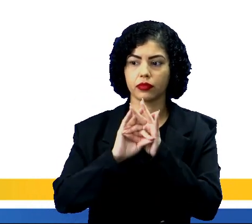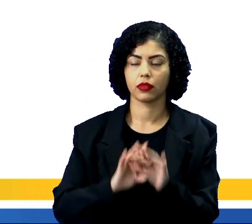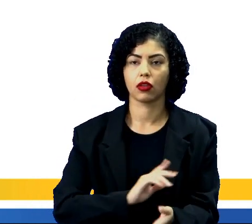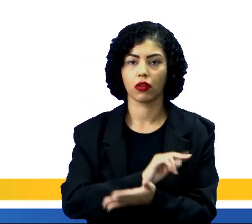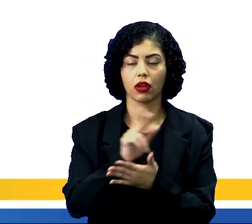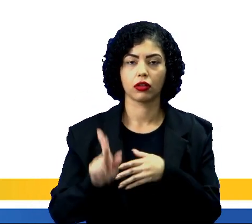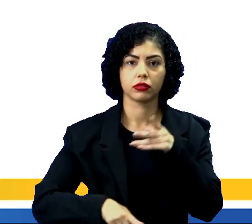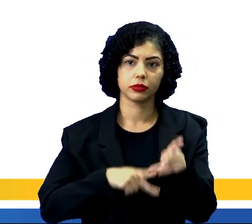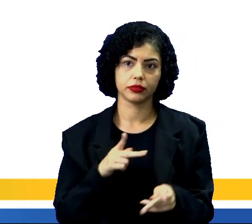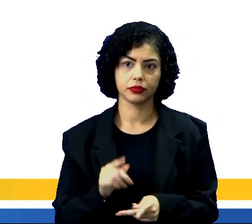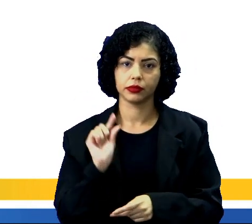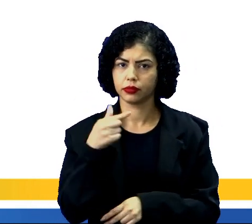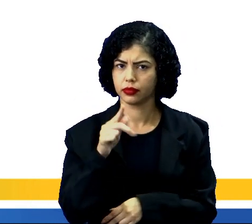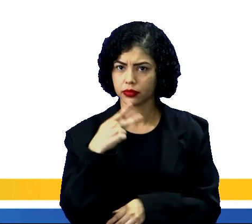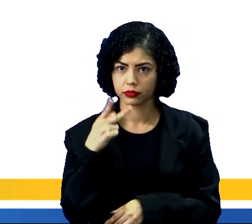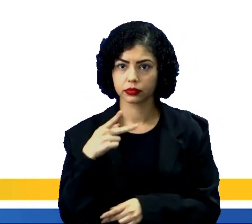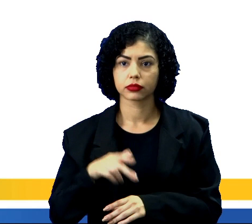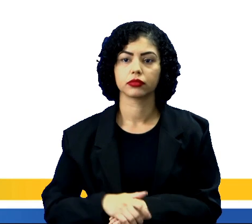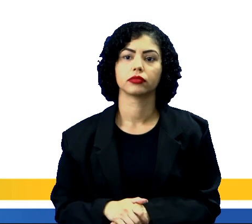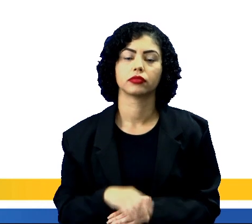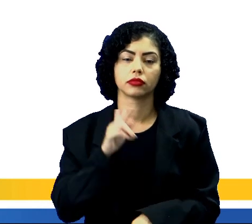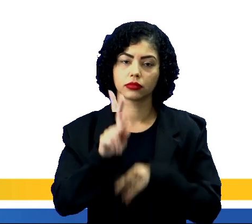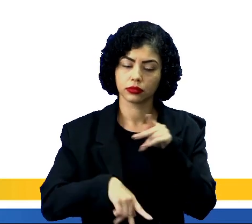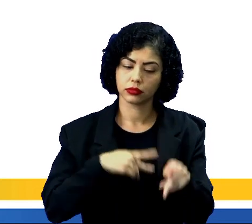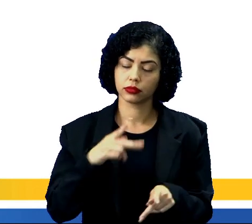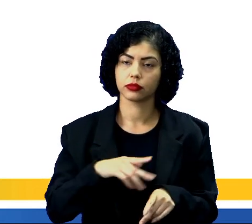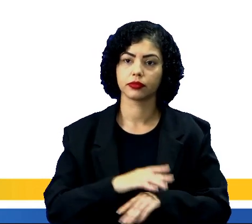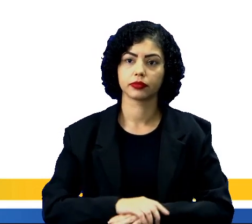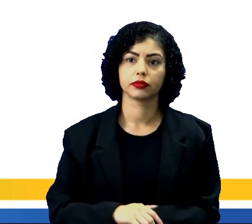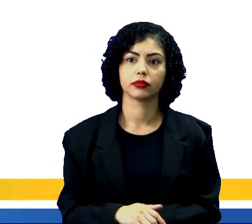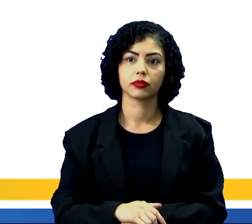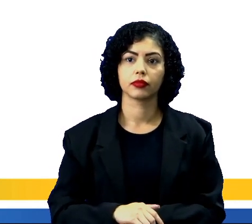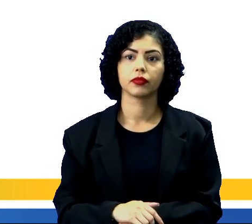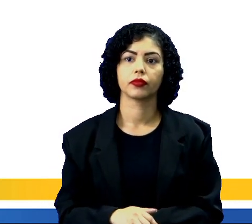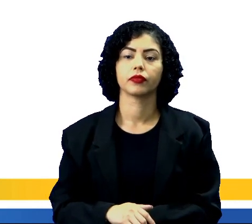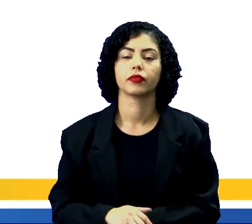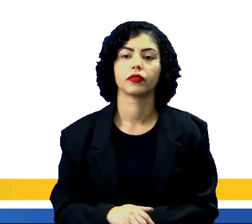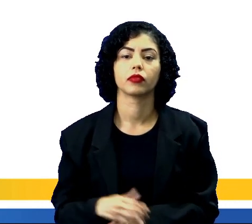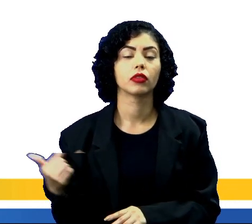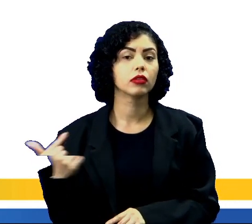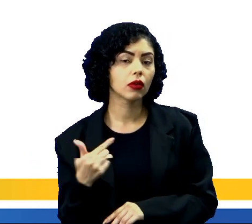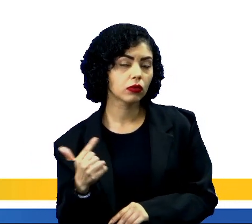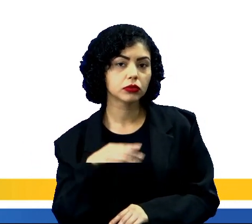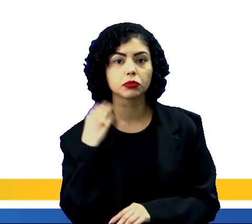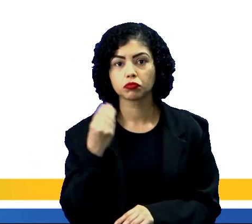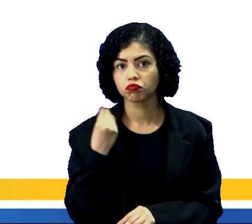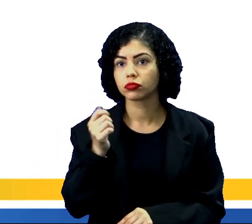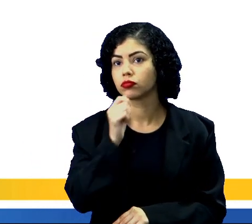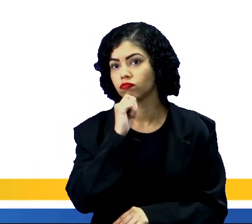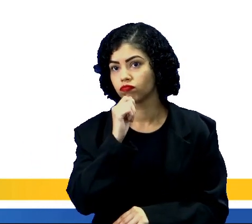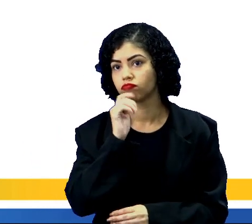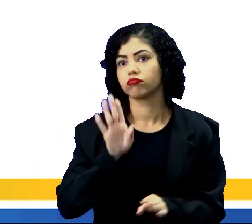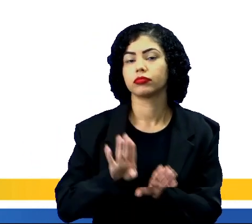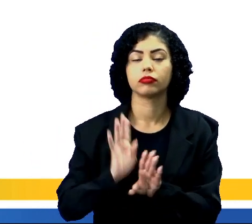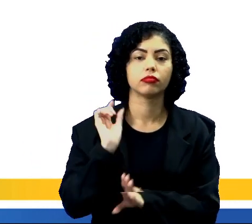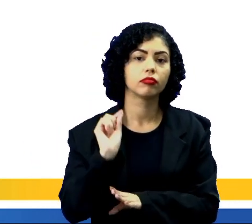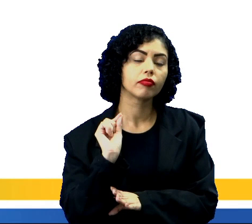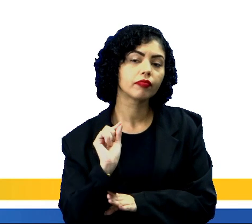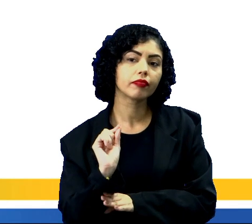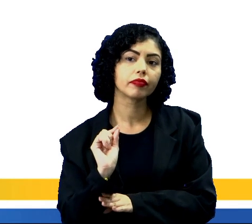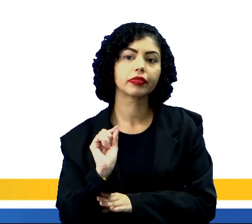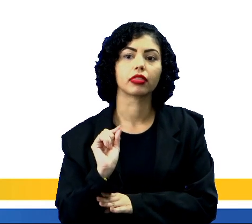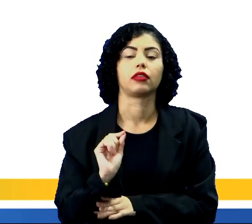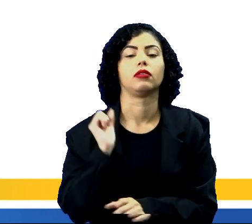vários povos. Então, vamos falar um pouquinho sobre esses povos formadores, né? Então, segundo especialistas, a fundação de Roma ocorreu a partir